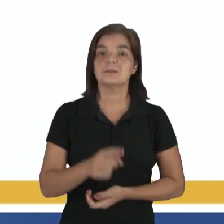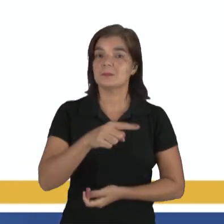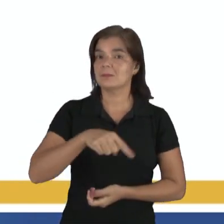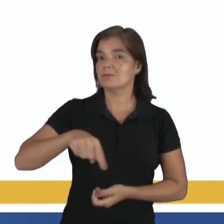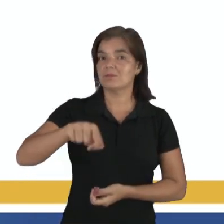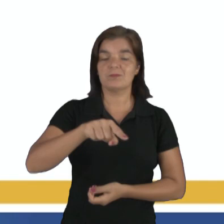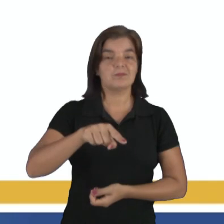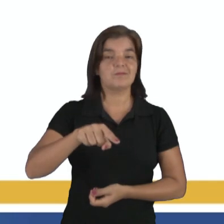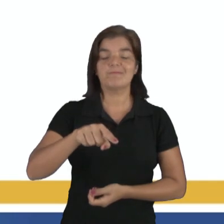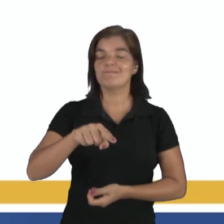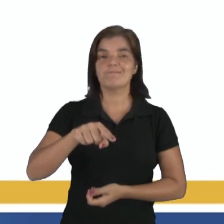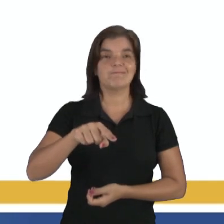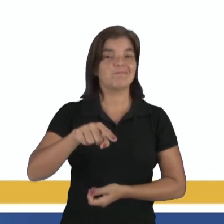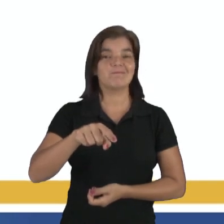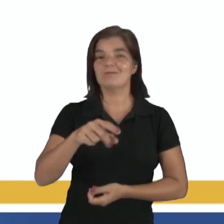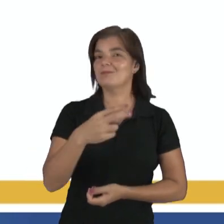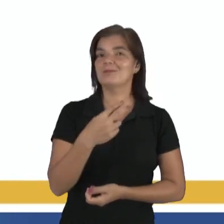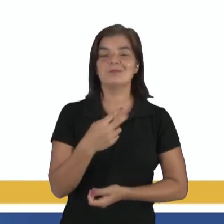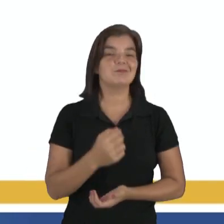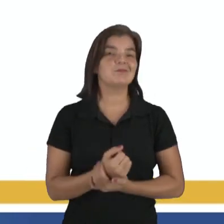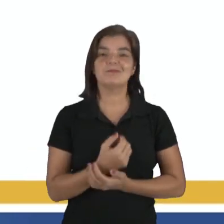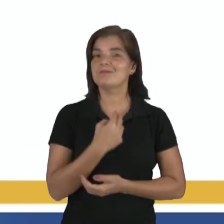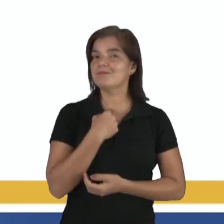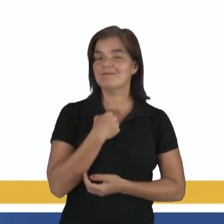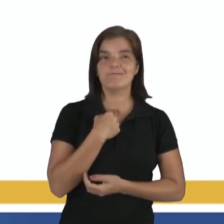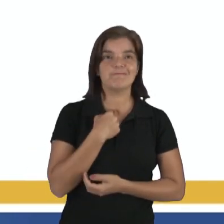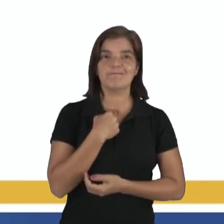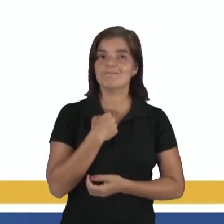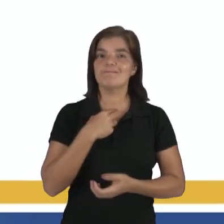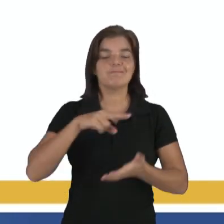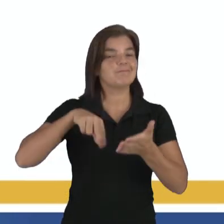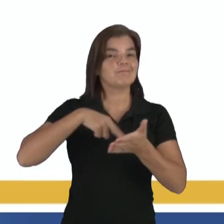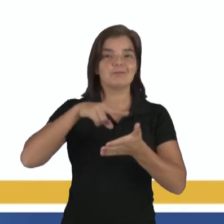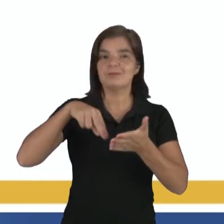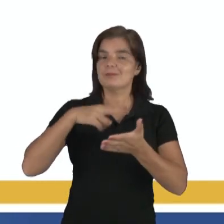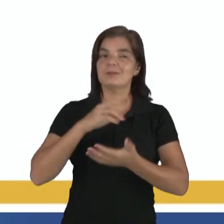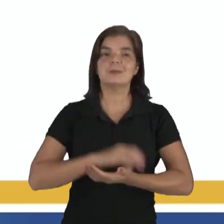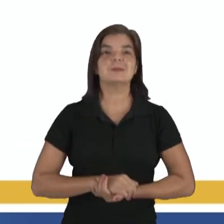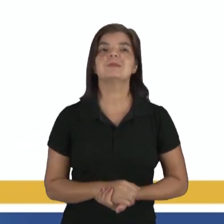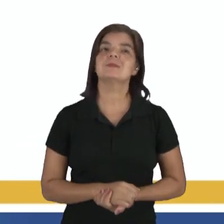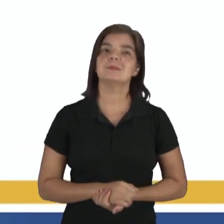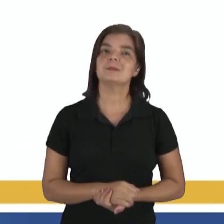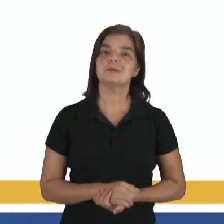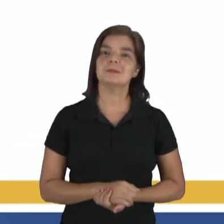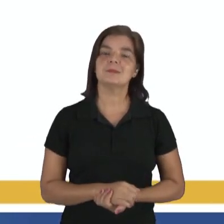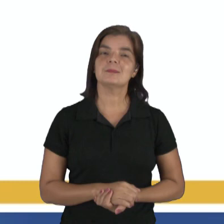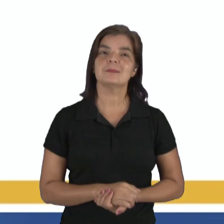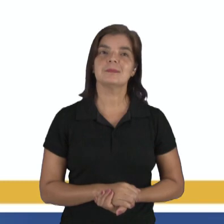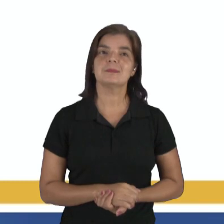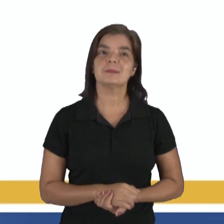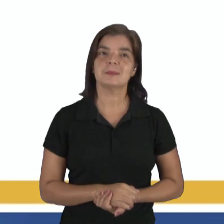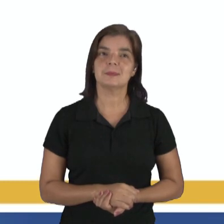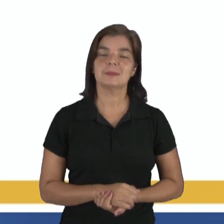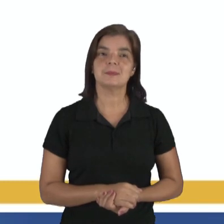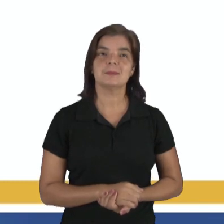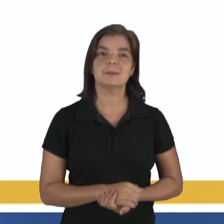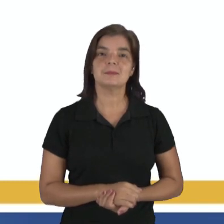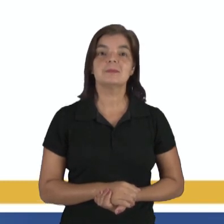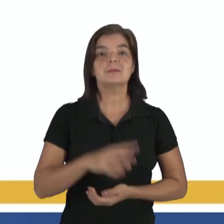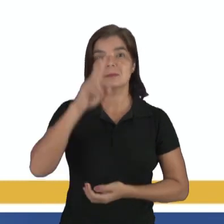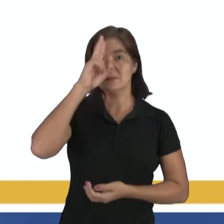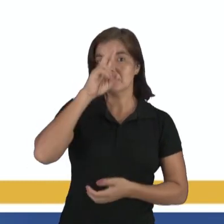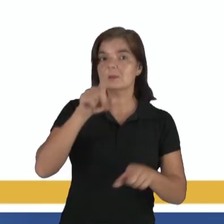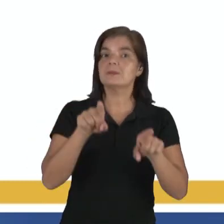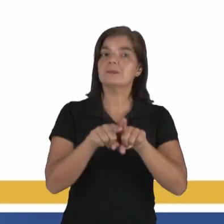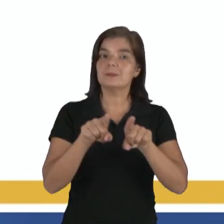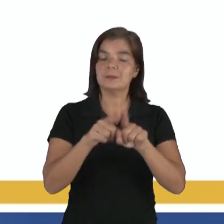eles estão dançando, vai ficar they aren't dancing. Eles não estão dançando. Lembrando